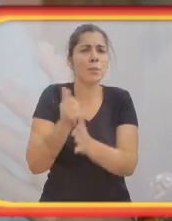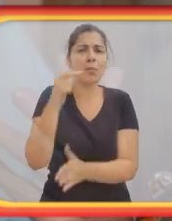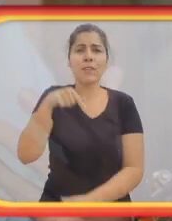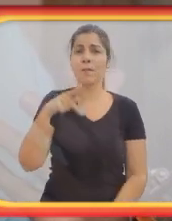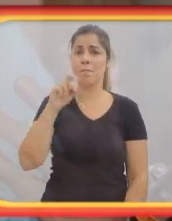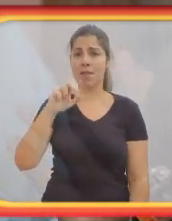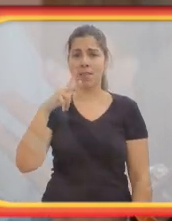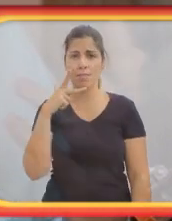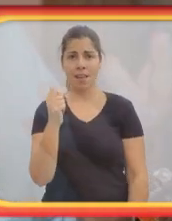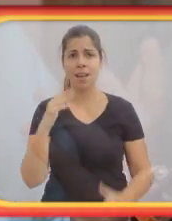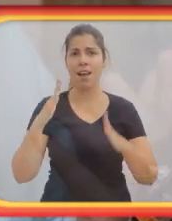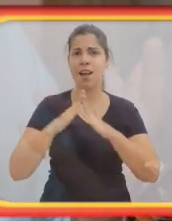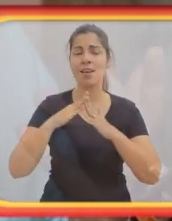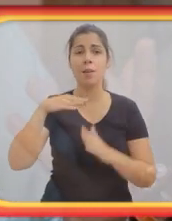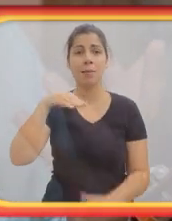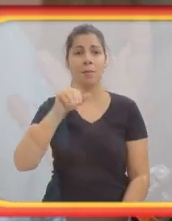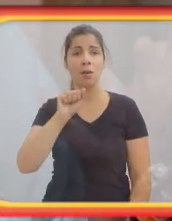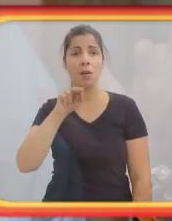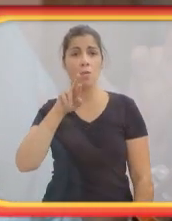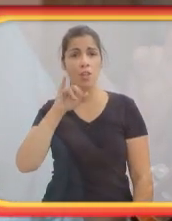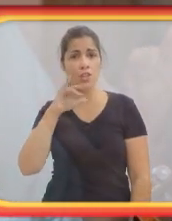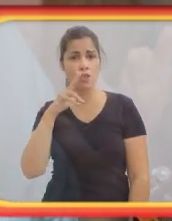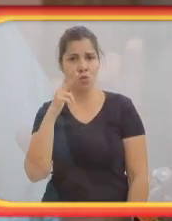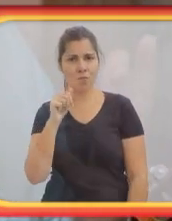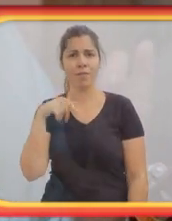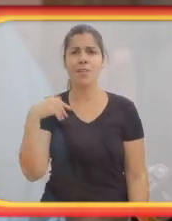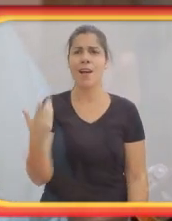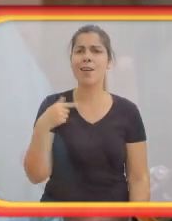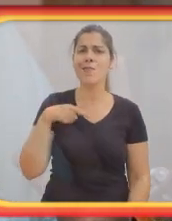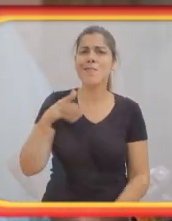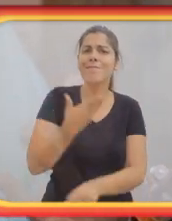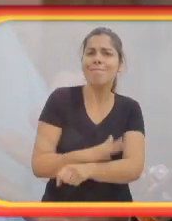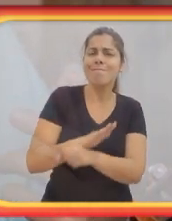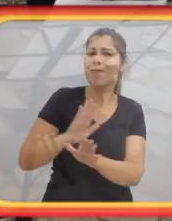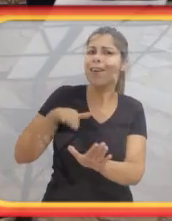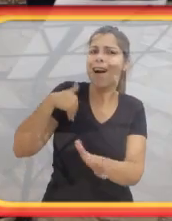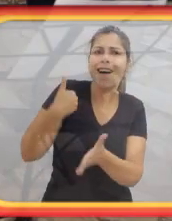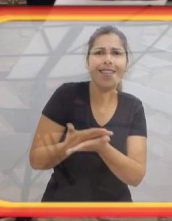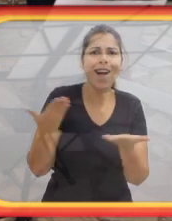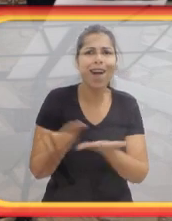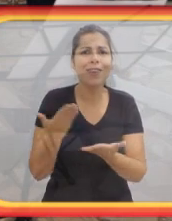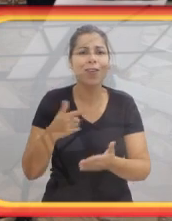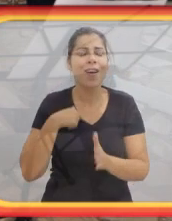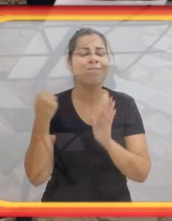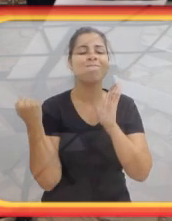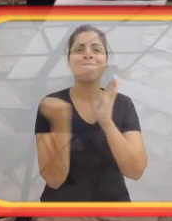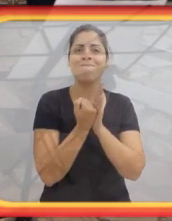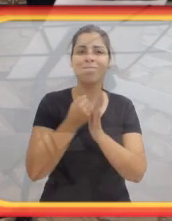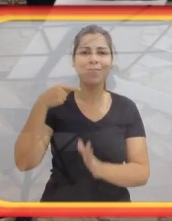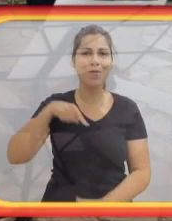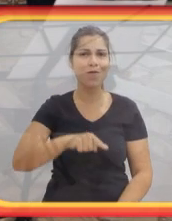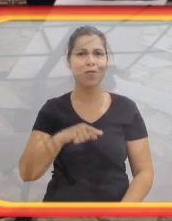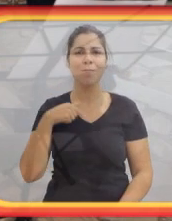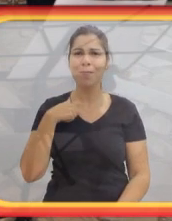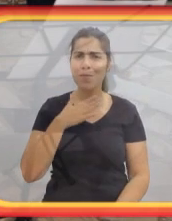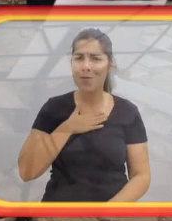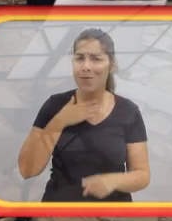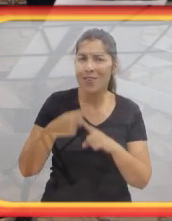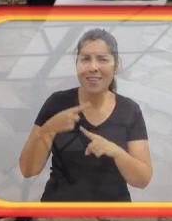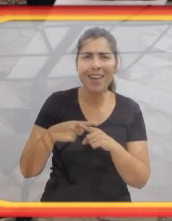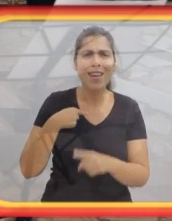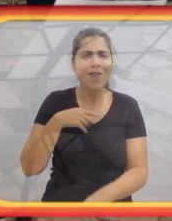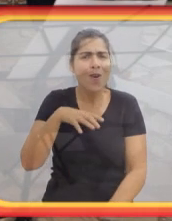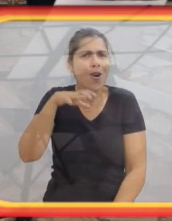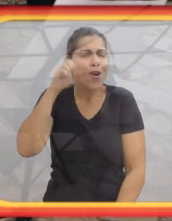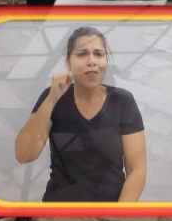esse ensaio foi até hoje algo que me marcou profundamente, porque quando eu ouvi ao vivo aquele som do